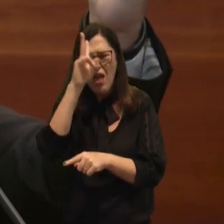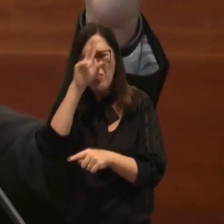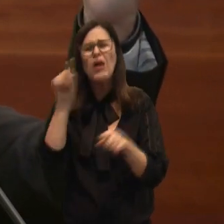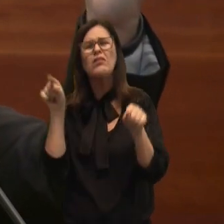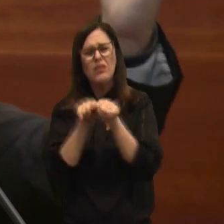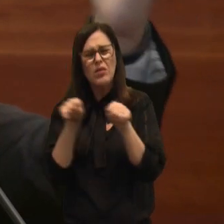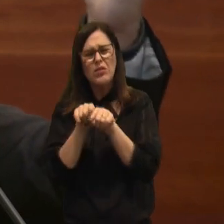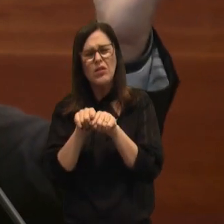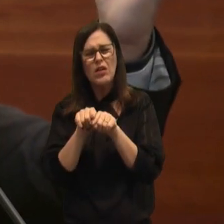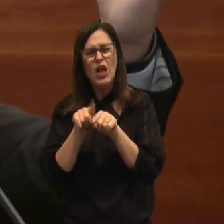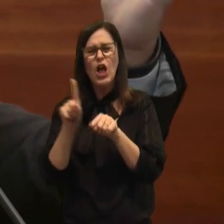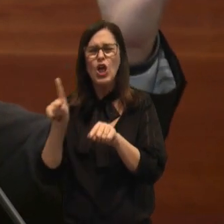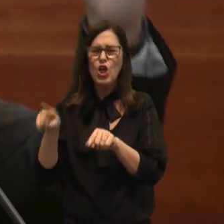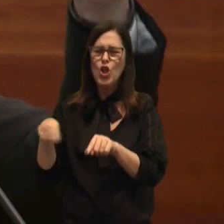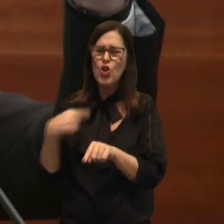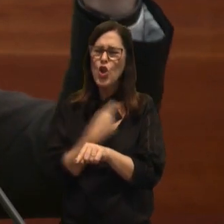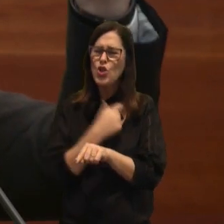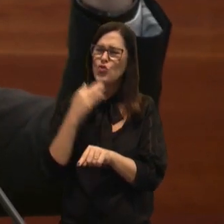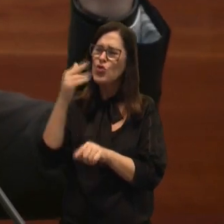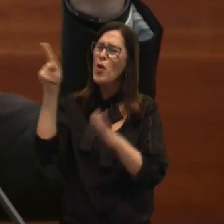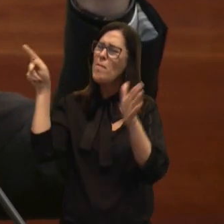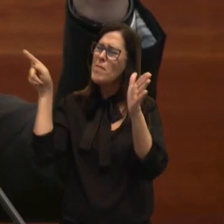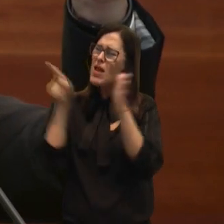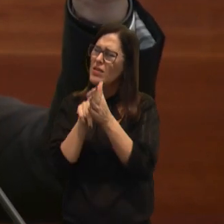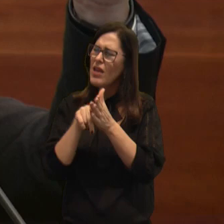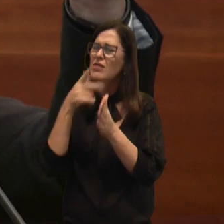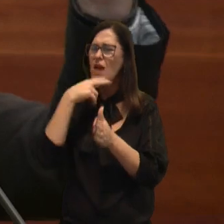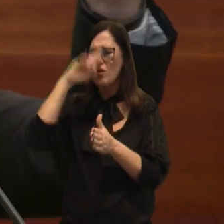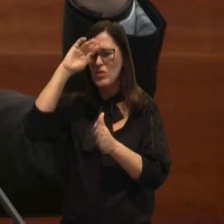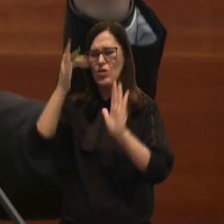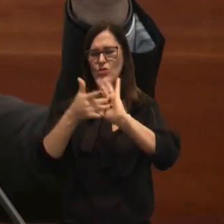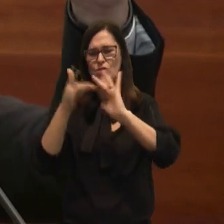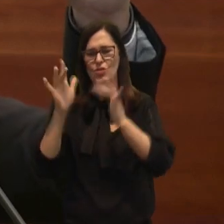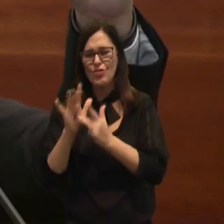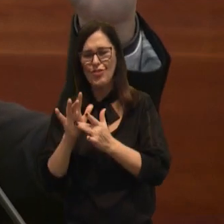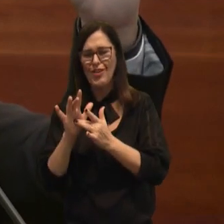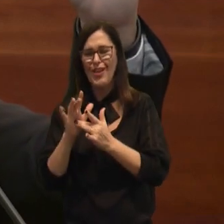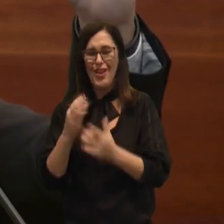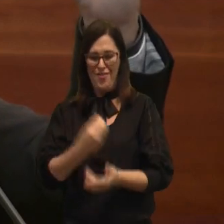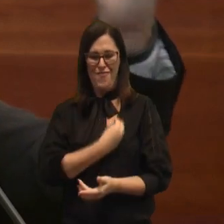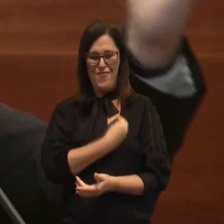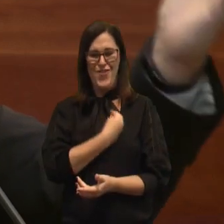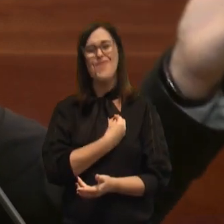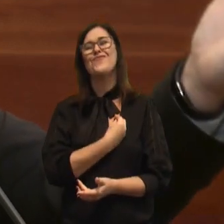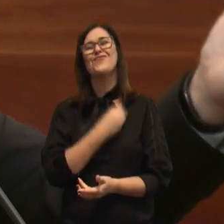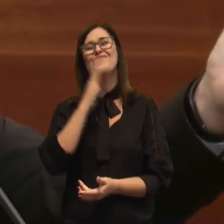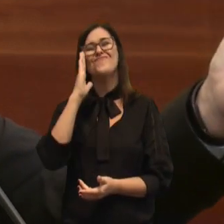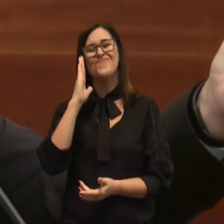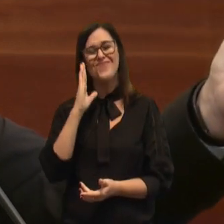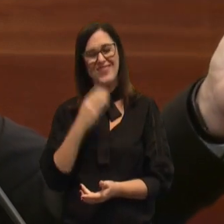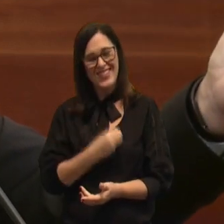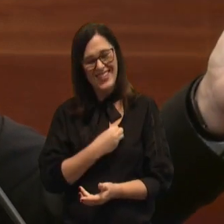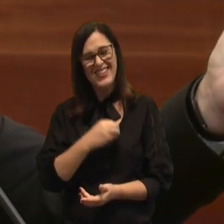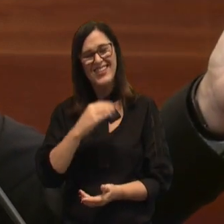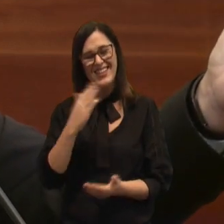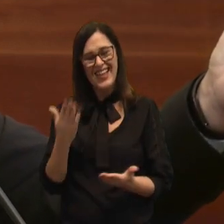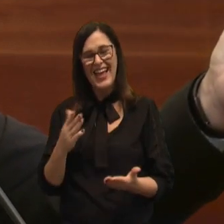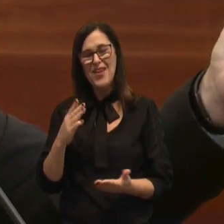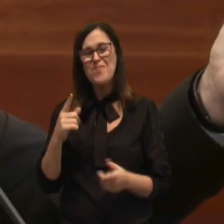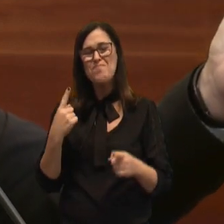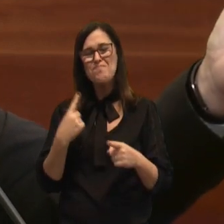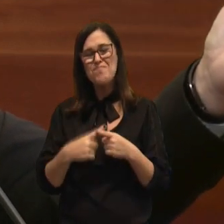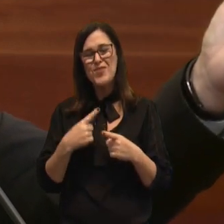também, Senhor, que o nosso futuro está nas mãos de Jesus, que vivo está. Por isso nós podemos crer no